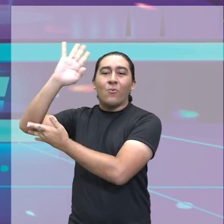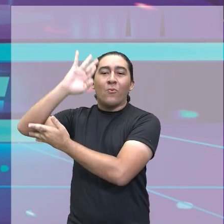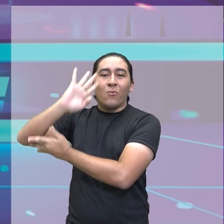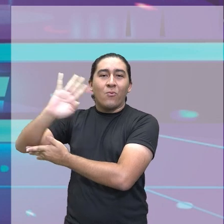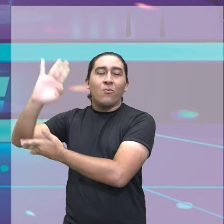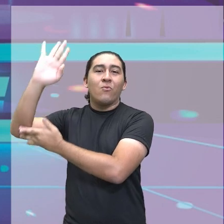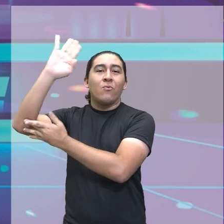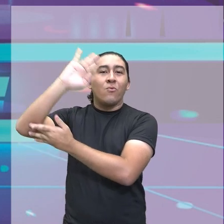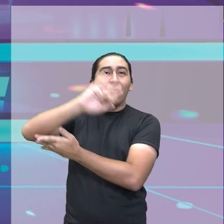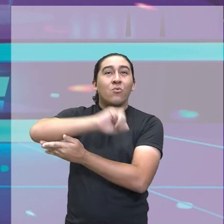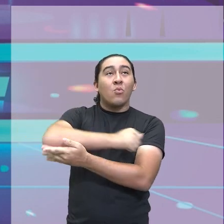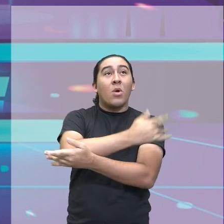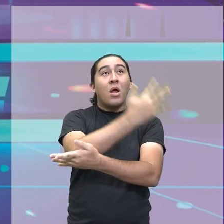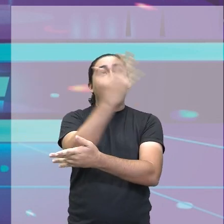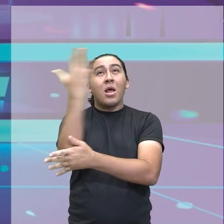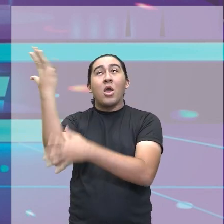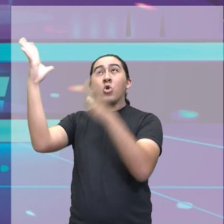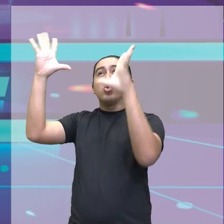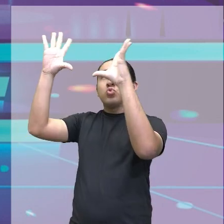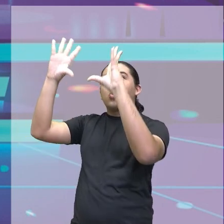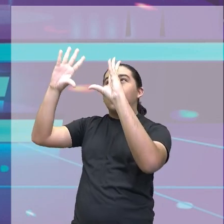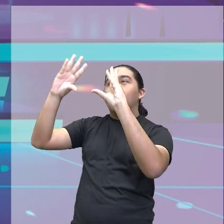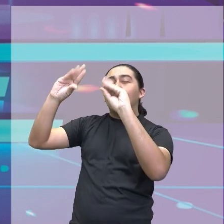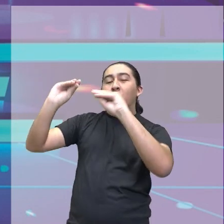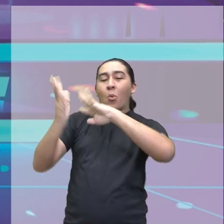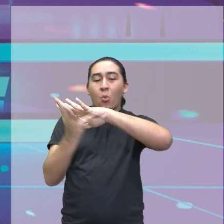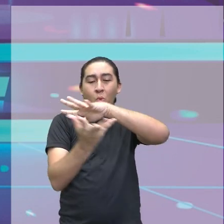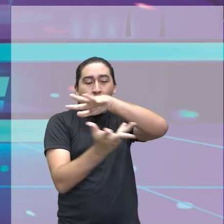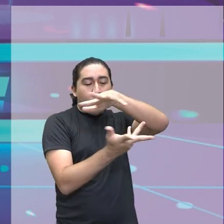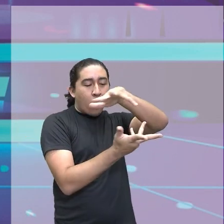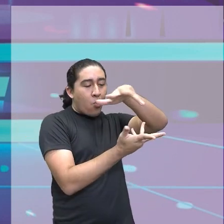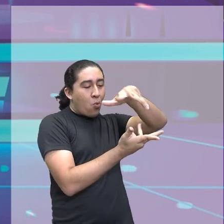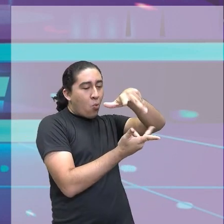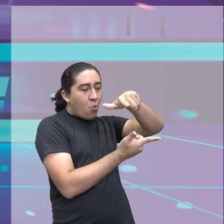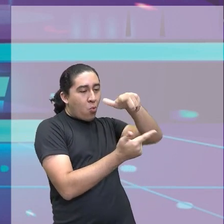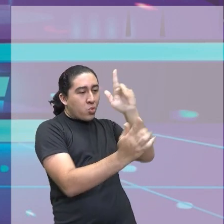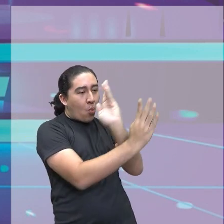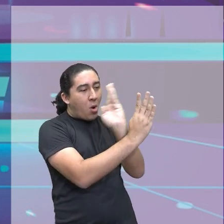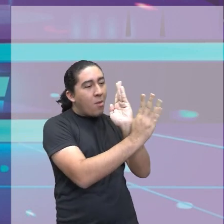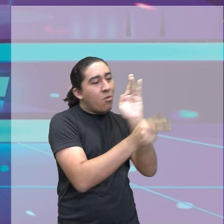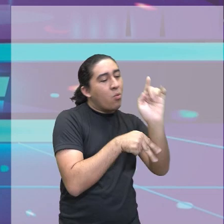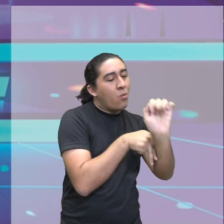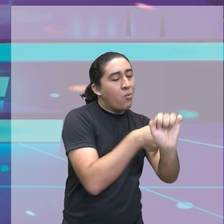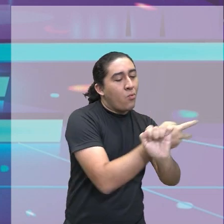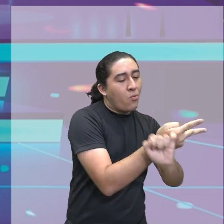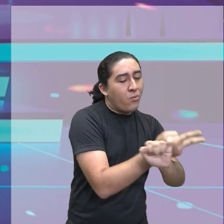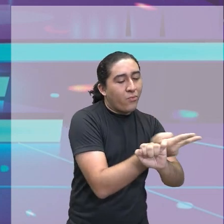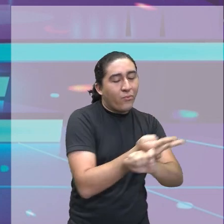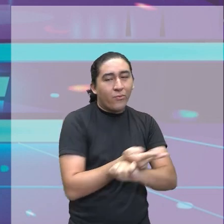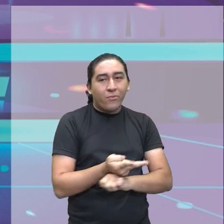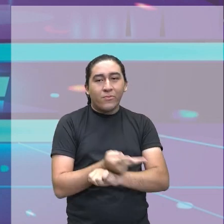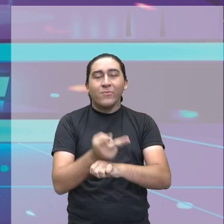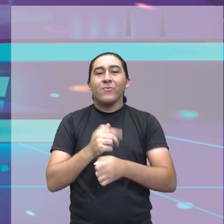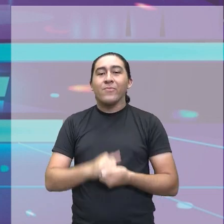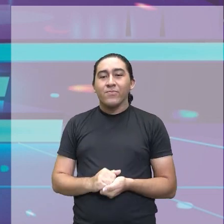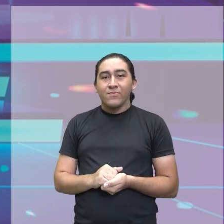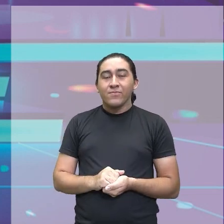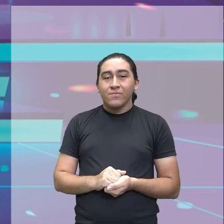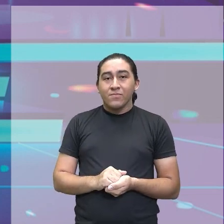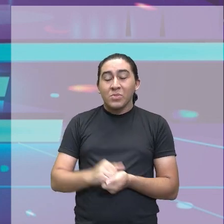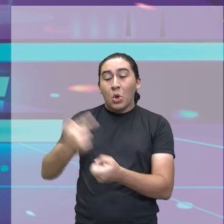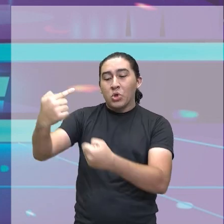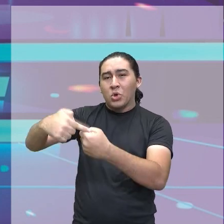entre as sombras e luzes, um mundo a explorar. Nos interiores